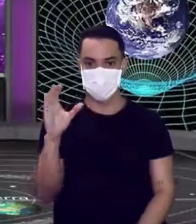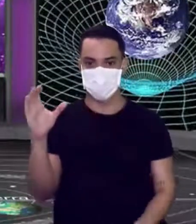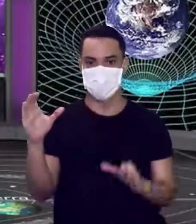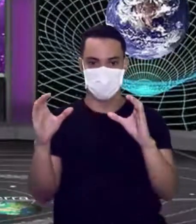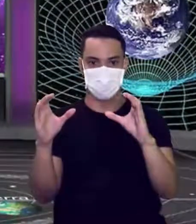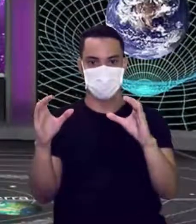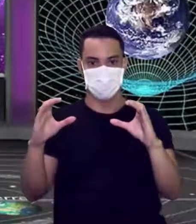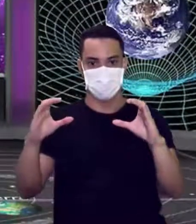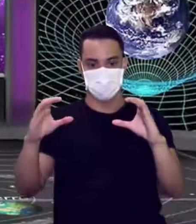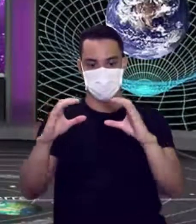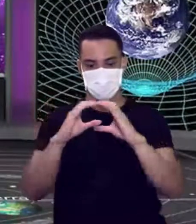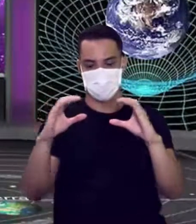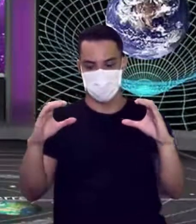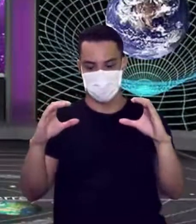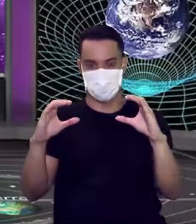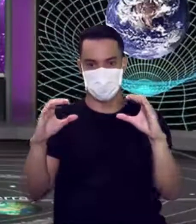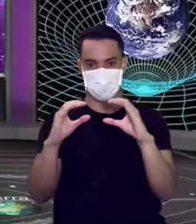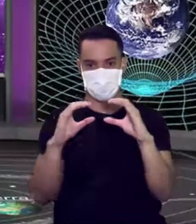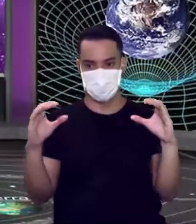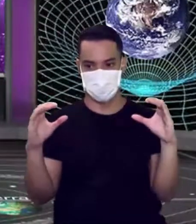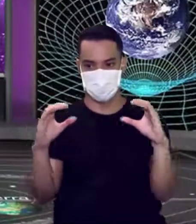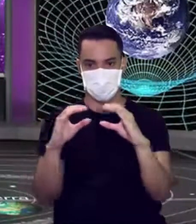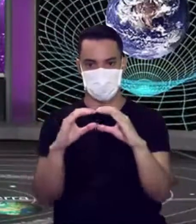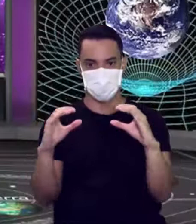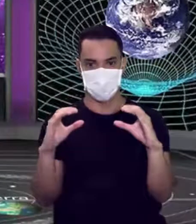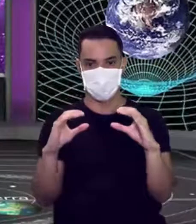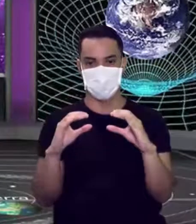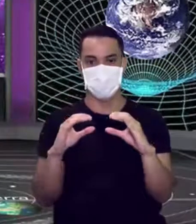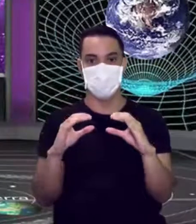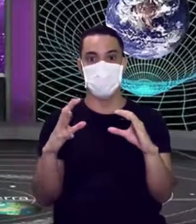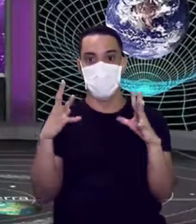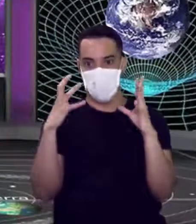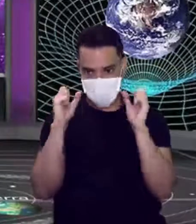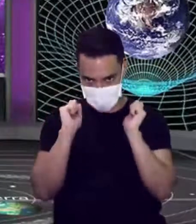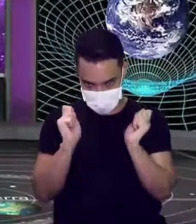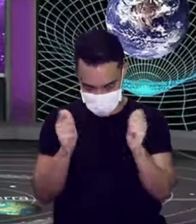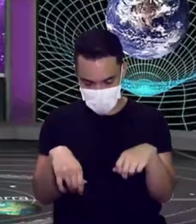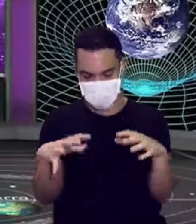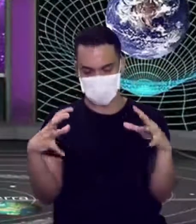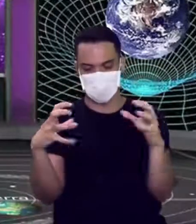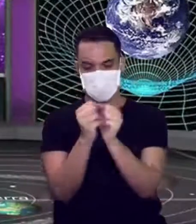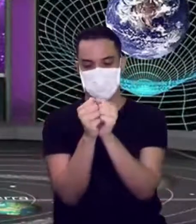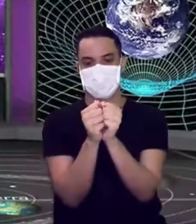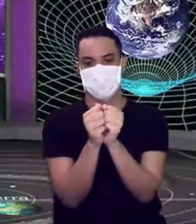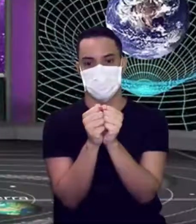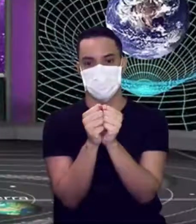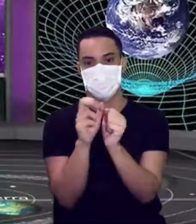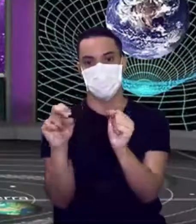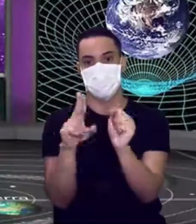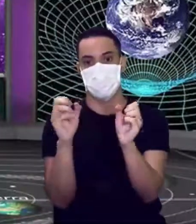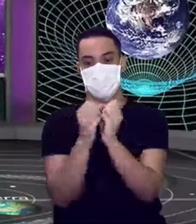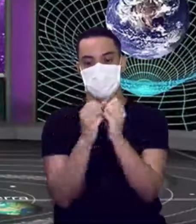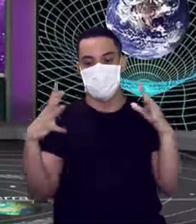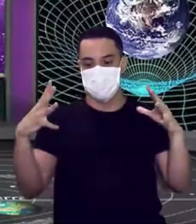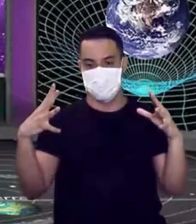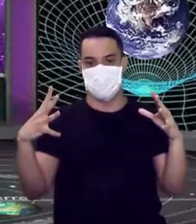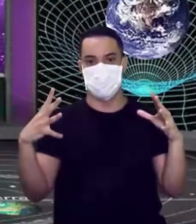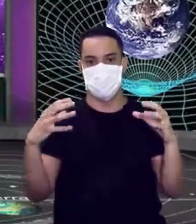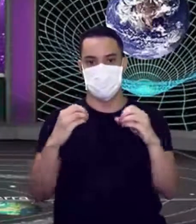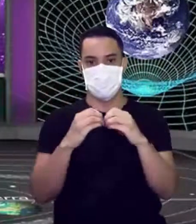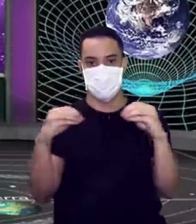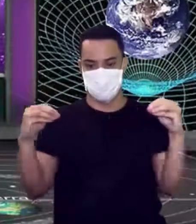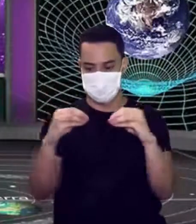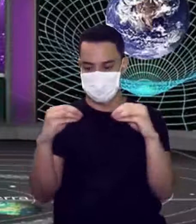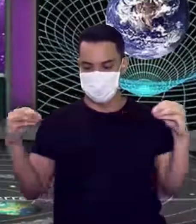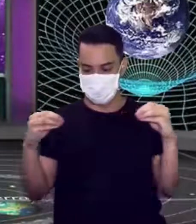de um ímã e aproximo perto de outro ímã, ele pode atrair, ele pode repelir.